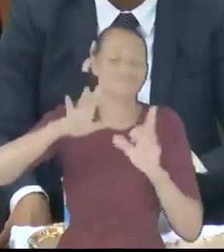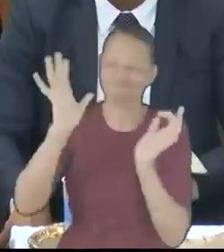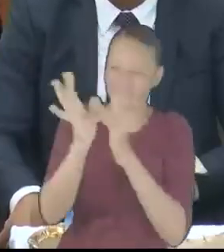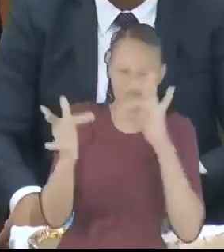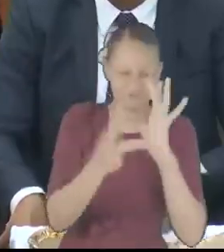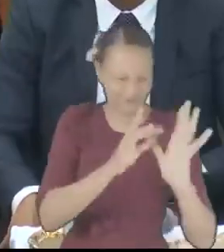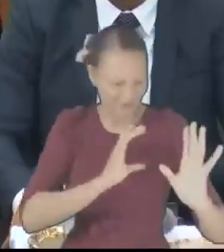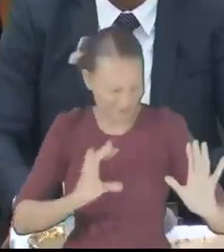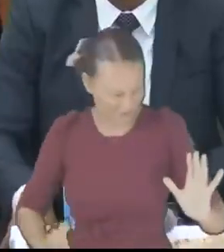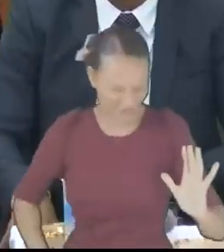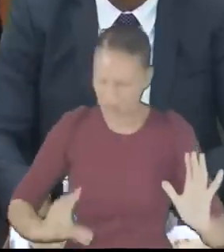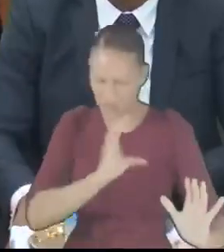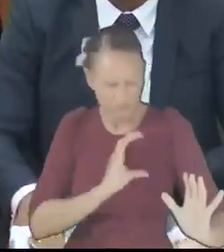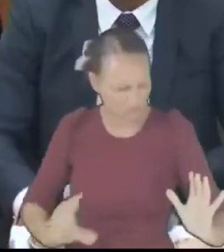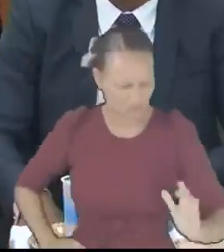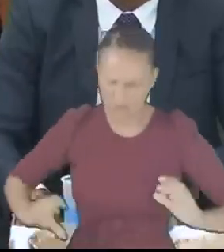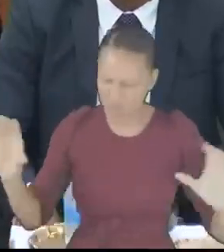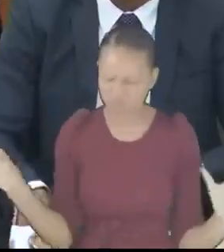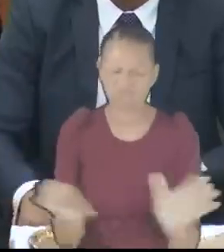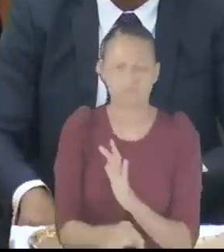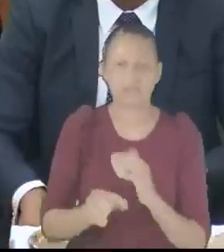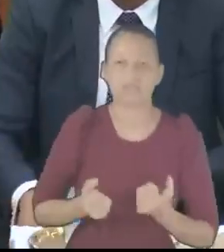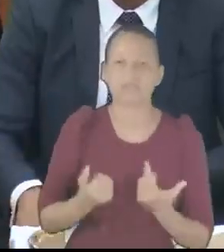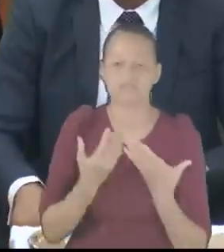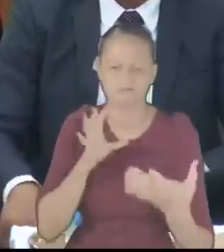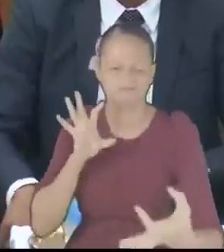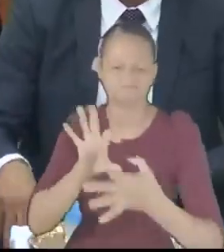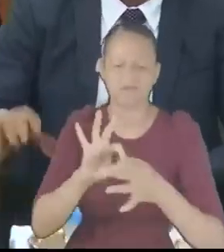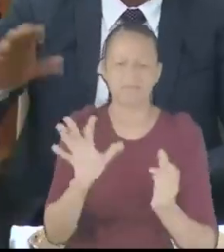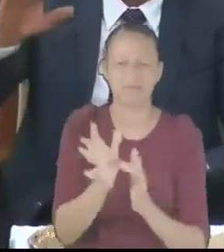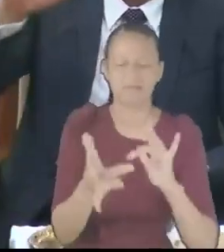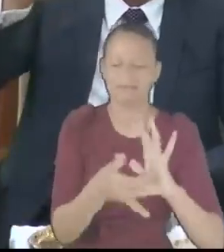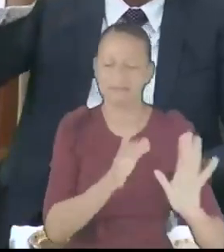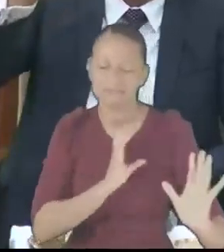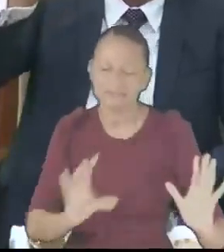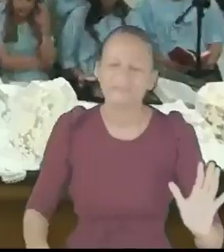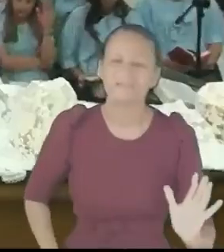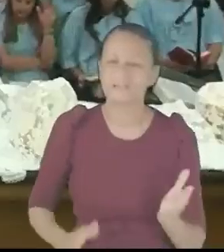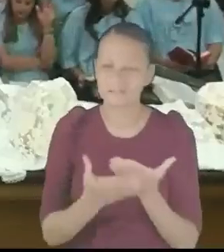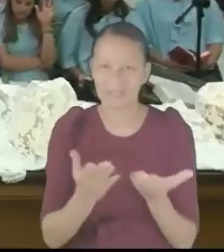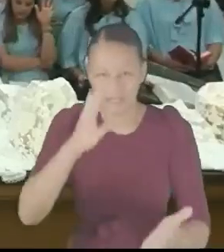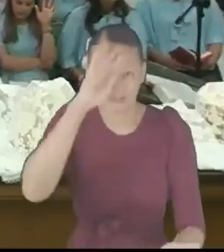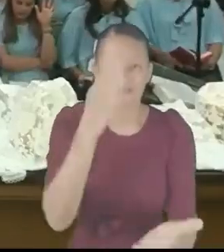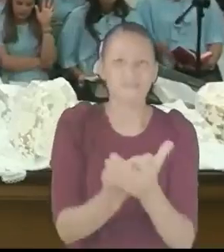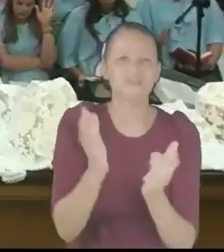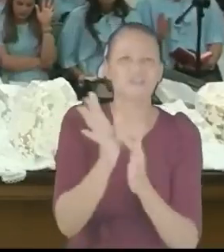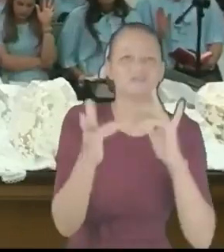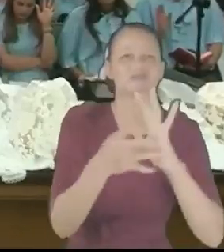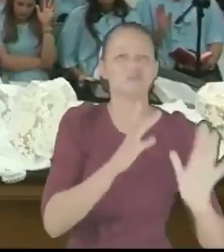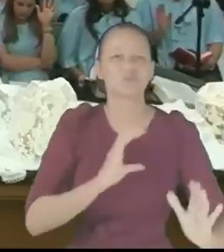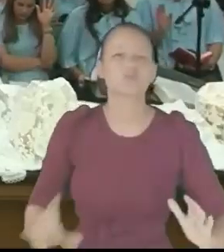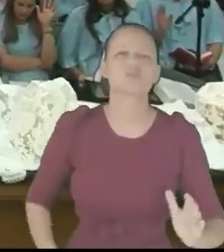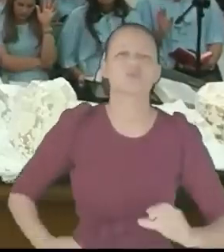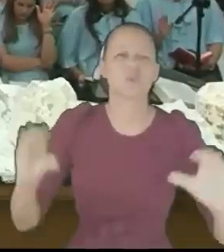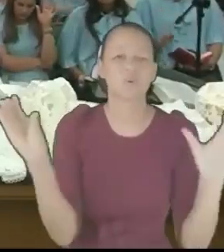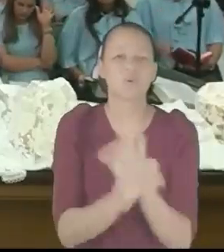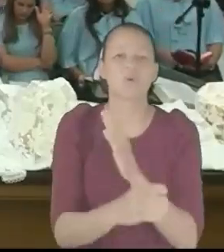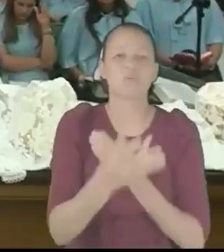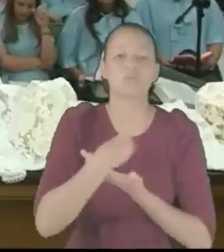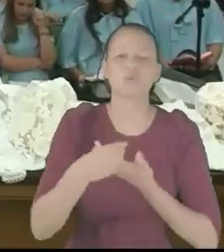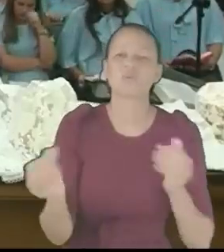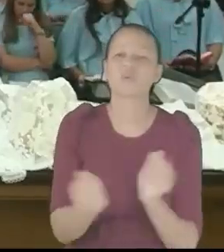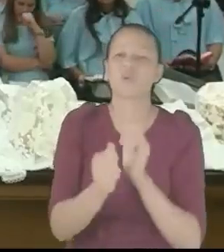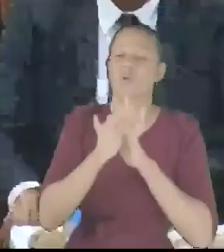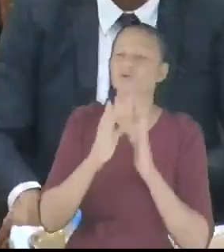Cristo é suficiente para a igreja. Quem crê que Cristo é suficiente, dê um glória para Ele nesta